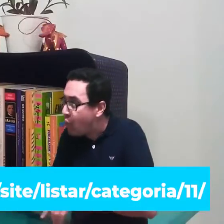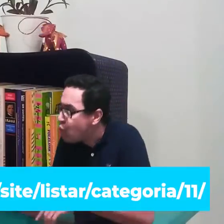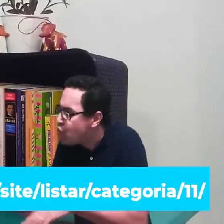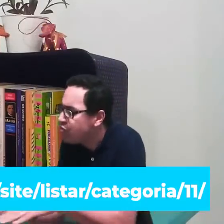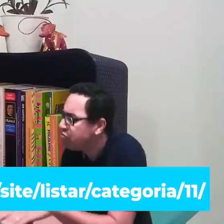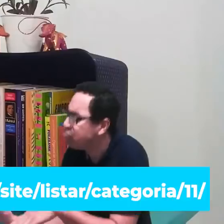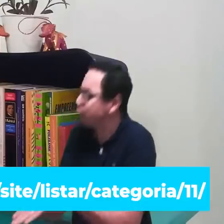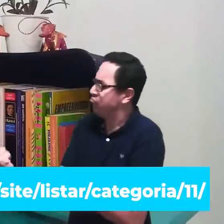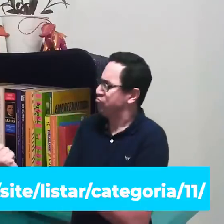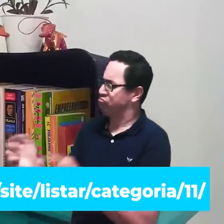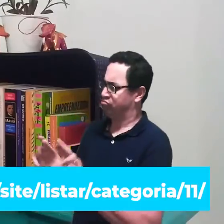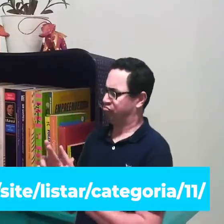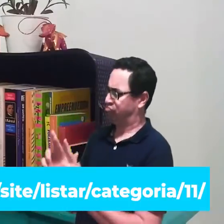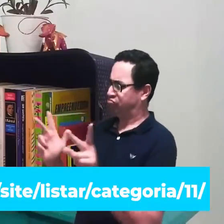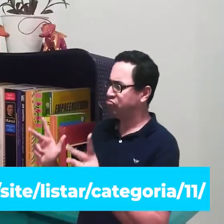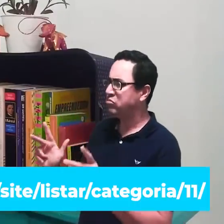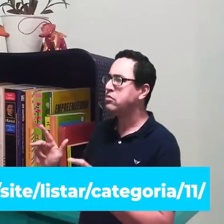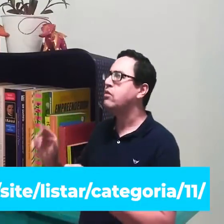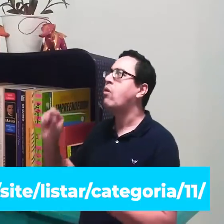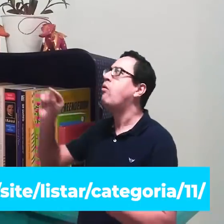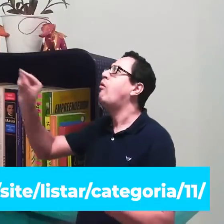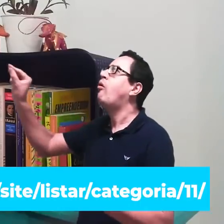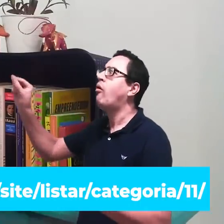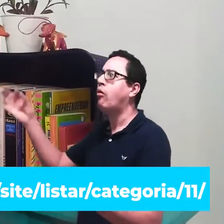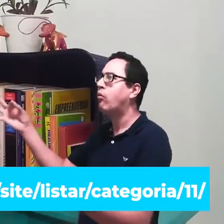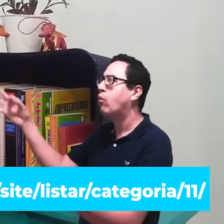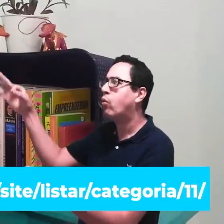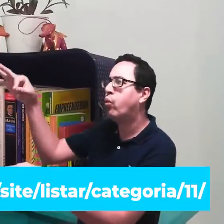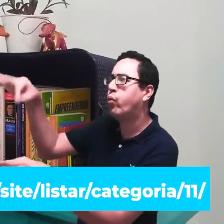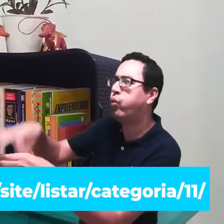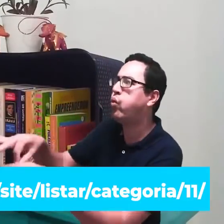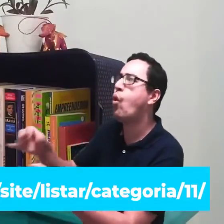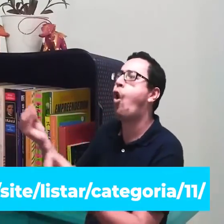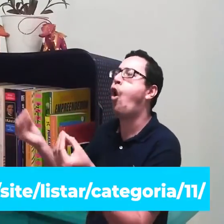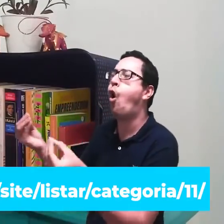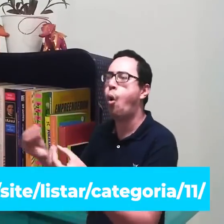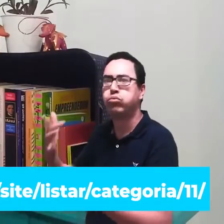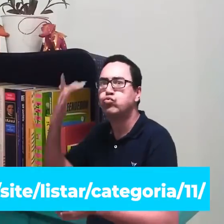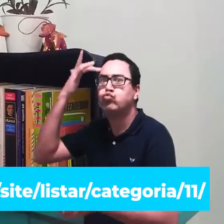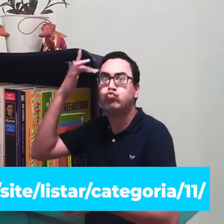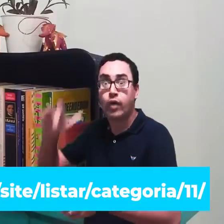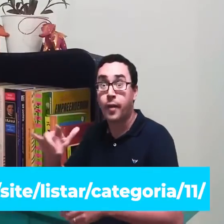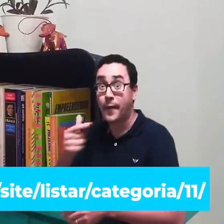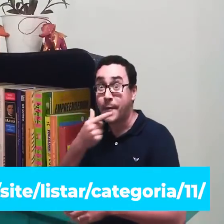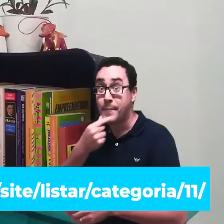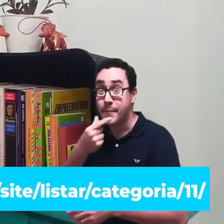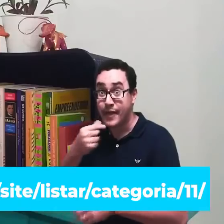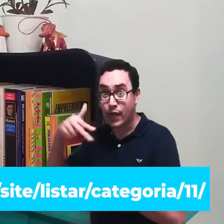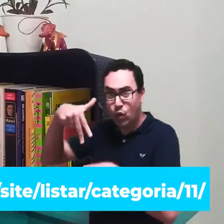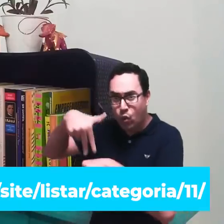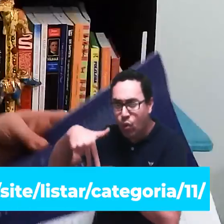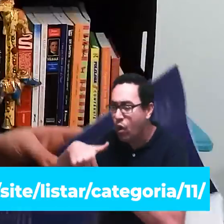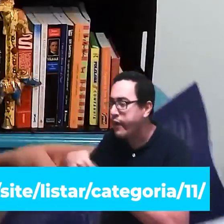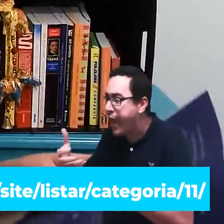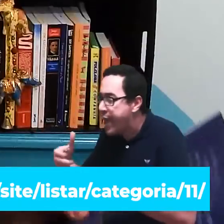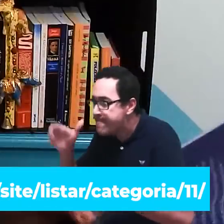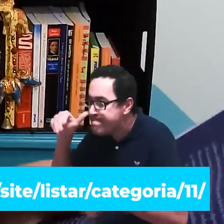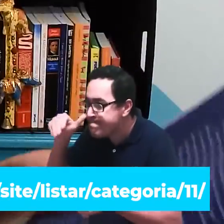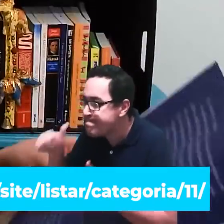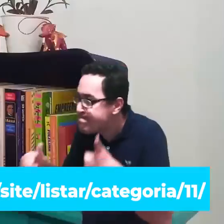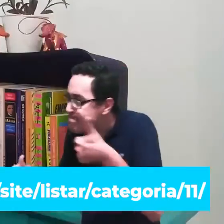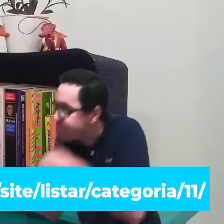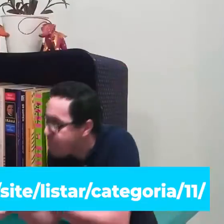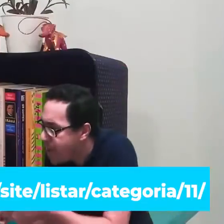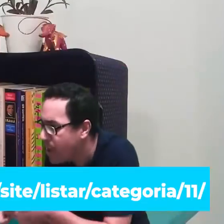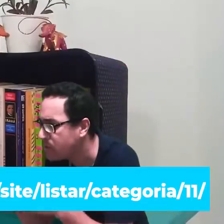de onde. E o Pequeno Príncipe decidiu vigiar de perto esse broto que não se parecia com nenhum